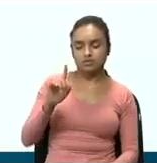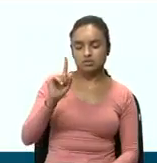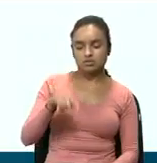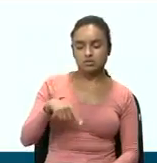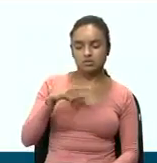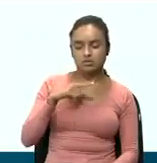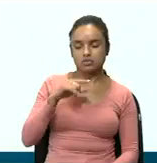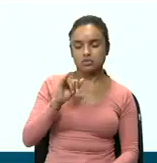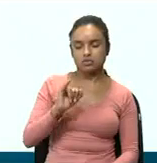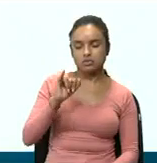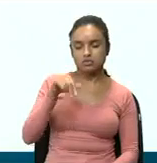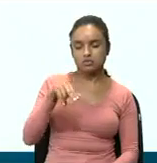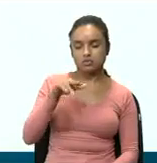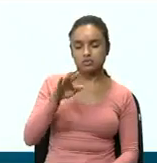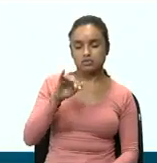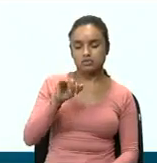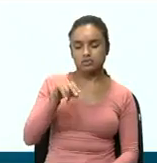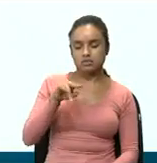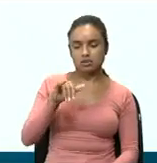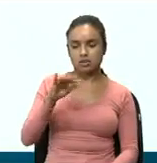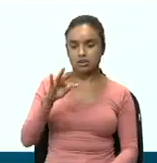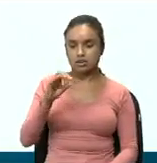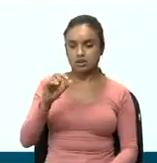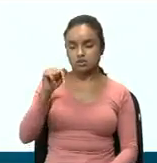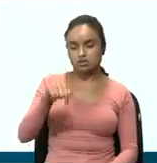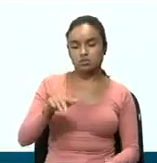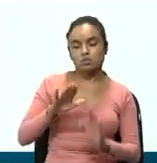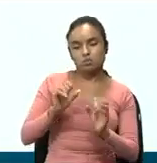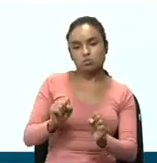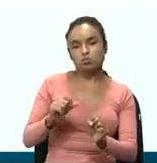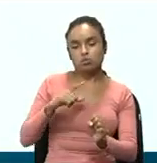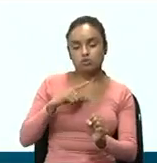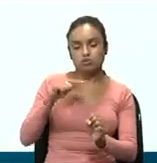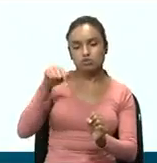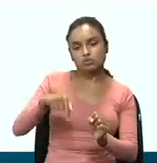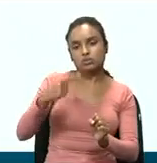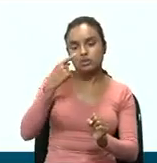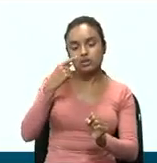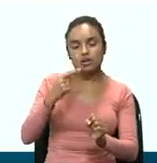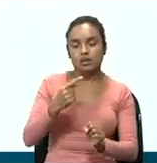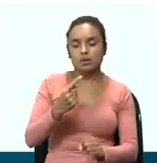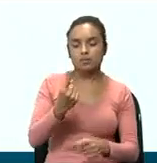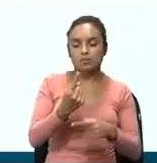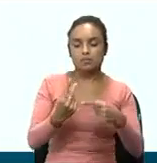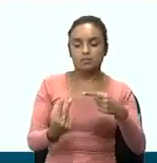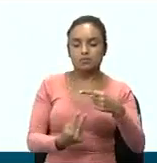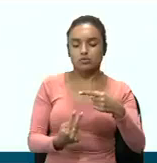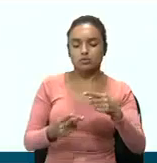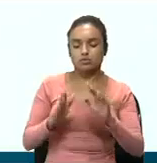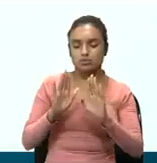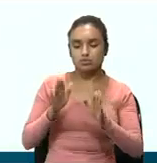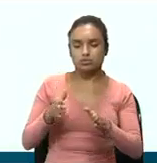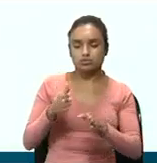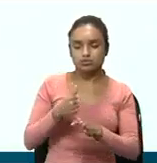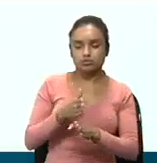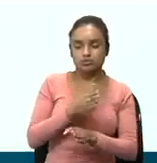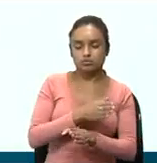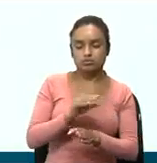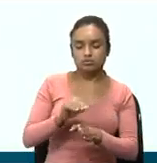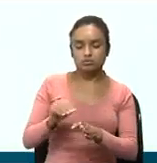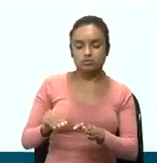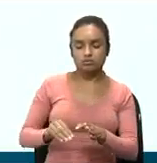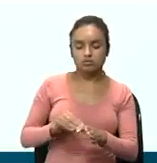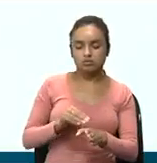tendendo ao infinito. Eu posso, aqui você pode perceber que eu tenho meio, eu já posso extrair esse meio para fora do